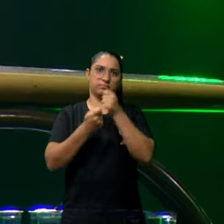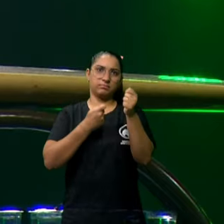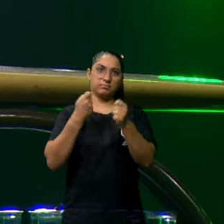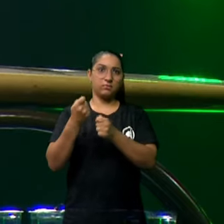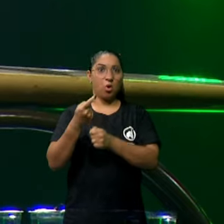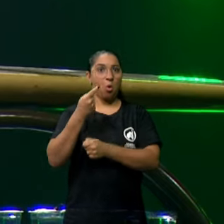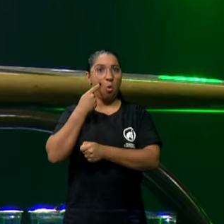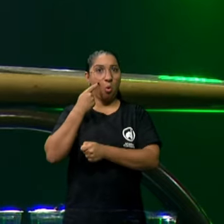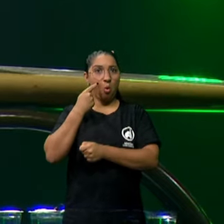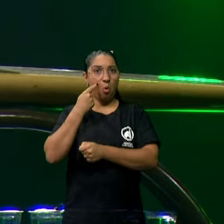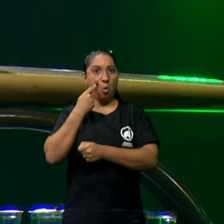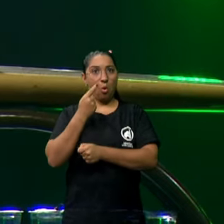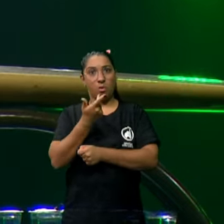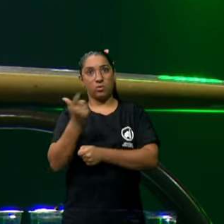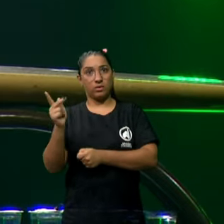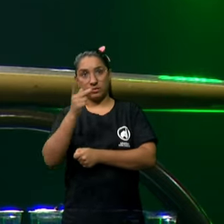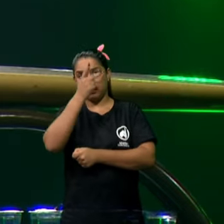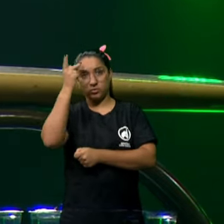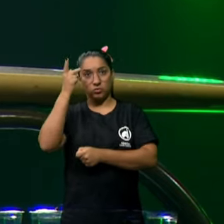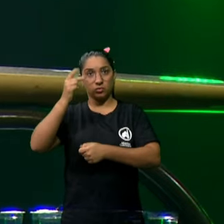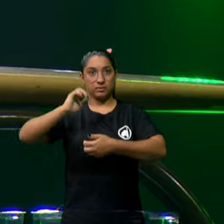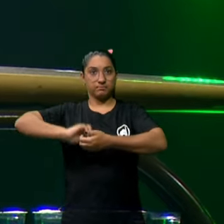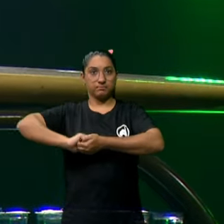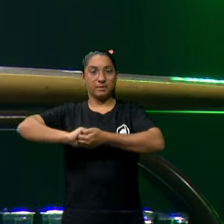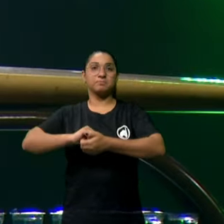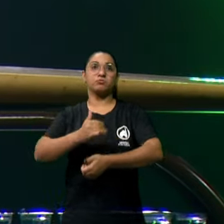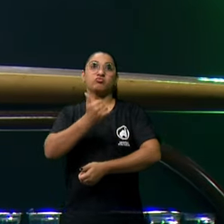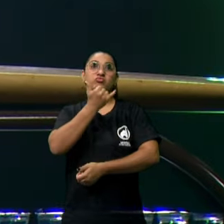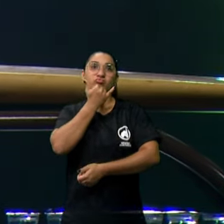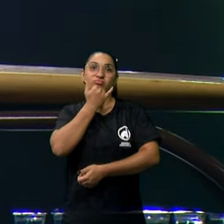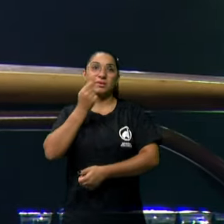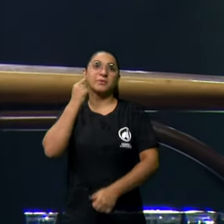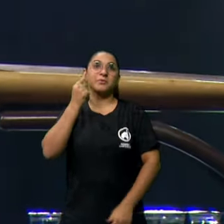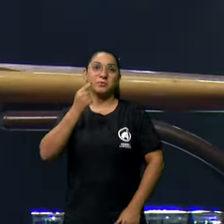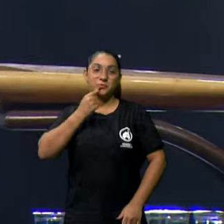dê as mãos para quem tá do seu lado levanta a mão do teu irmão bem alto